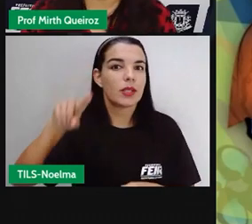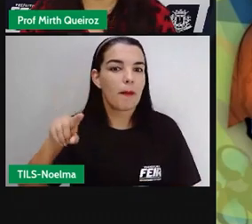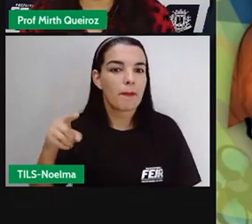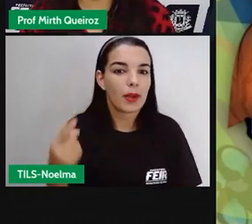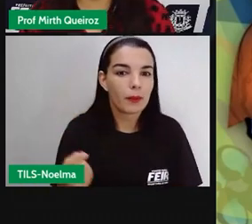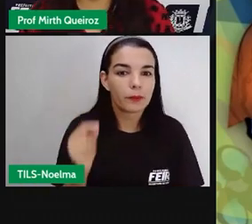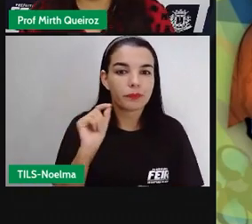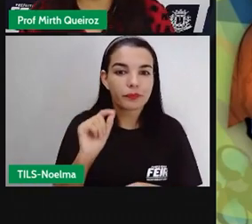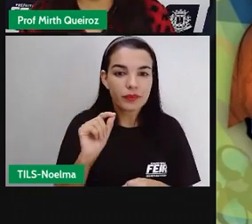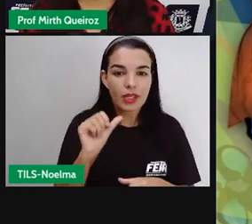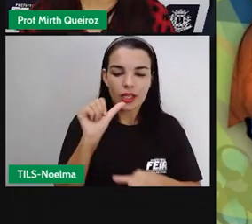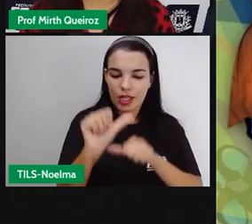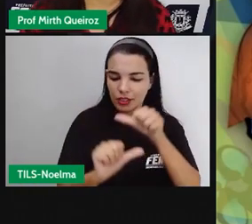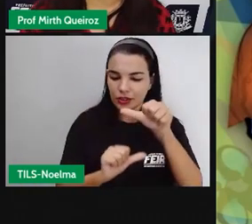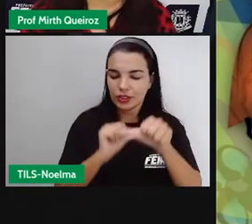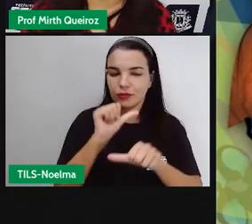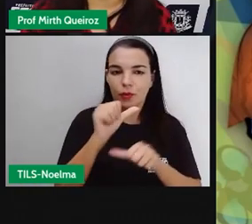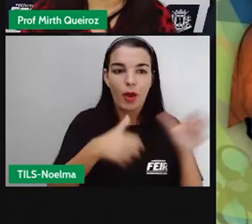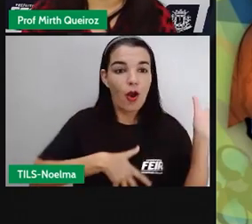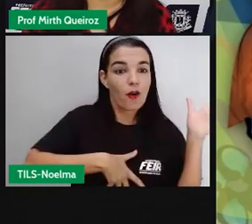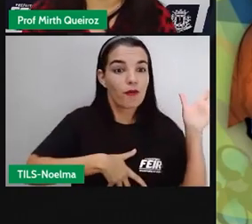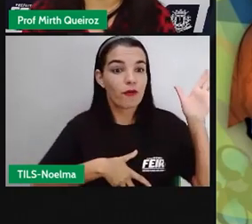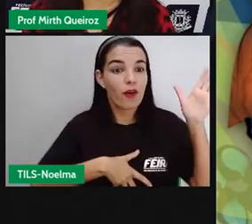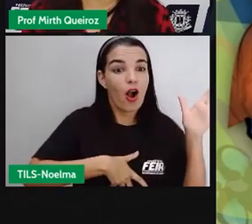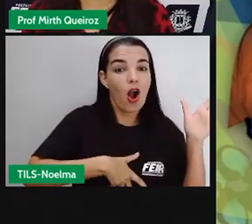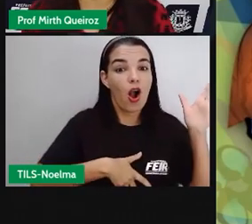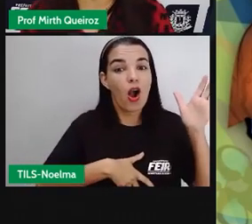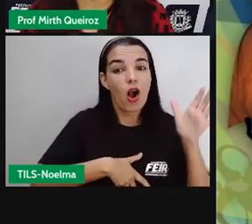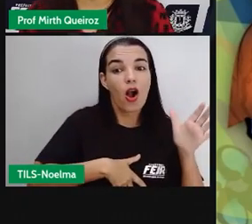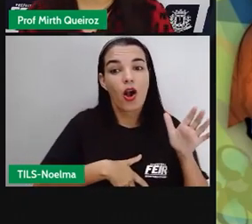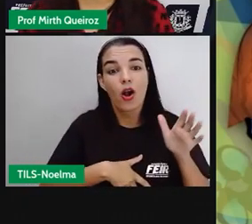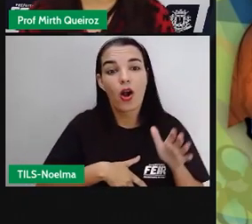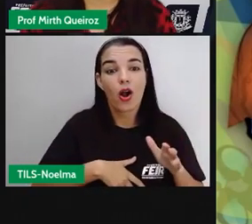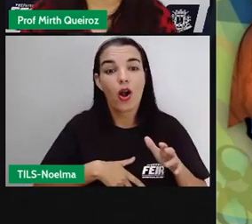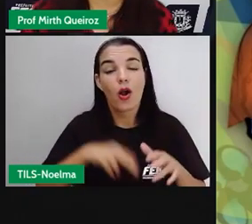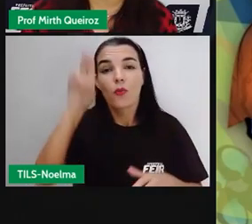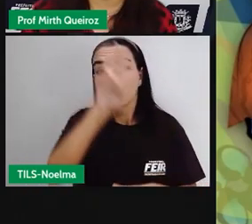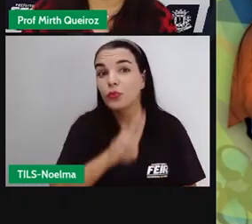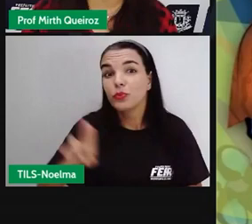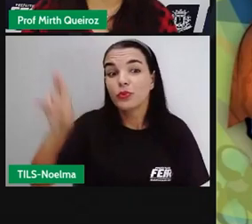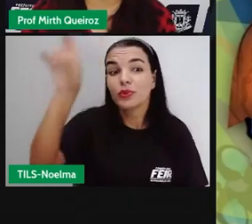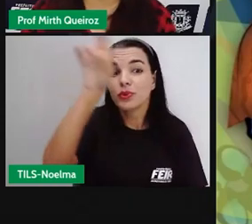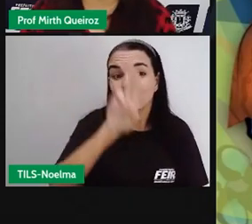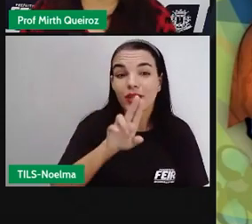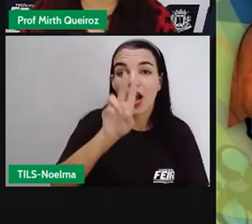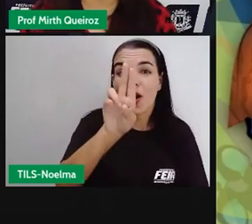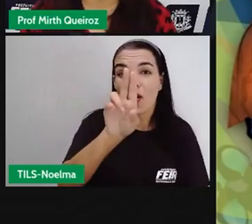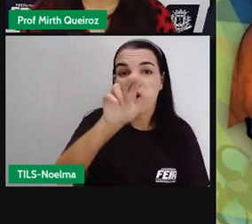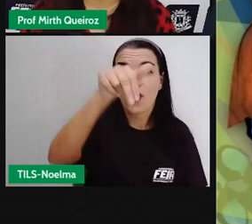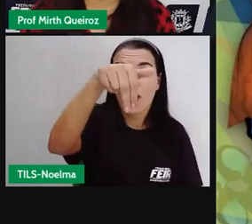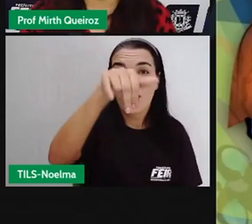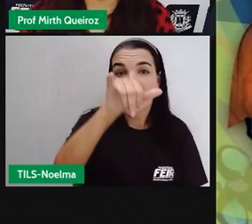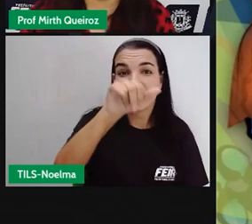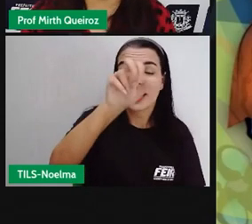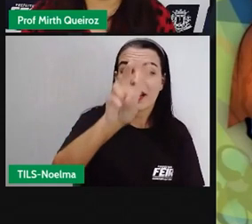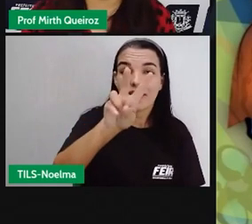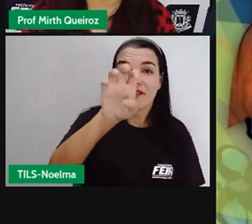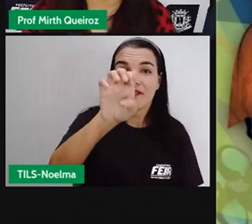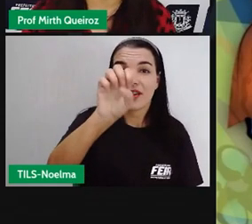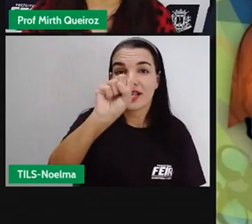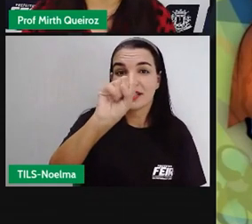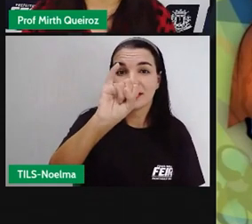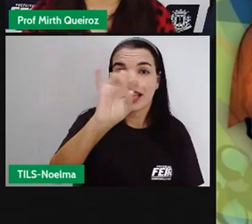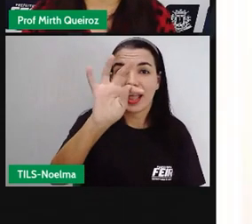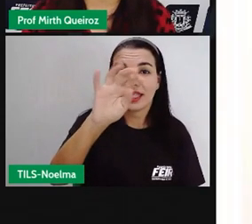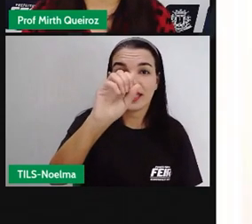forró universitário, que acrescentava o estilo original e havia algumas mudanças